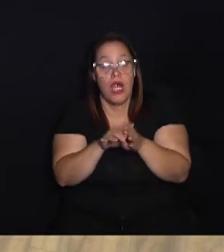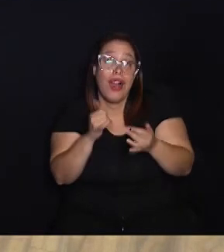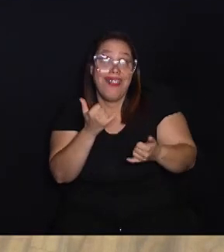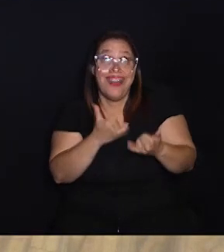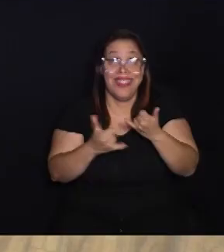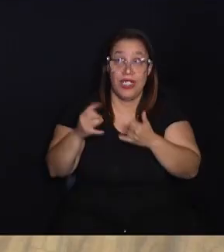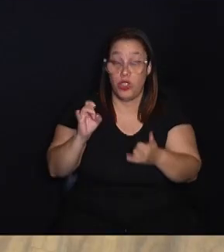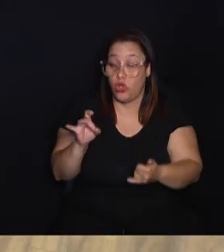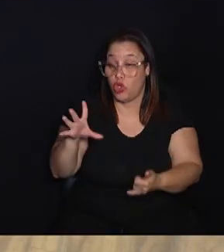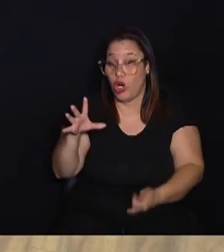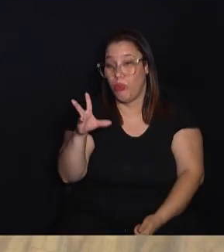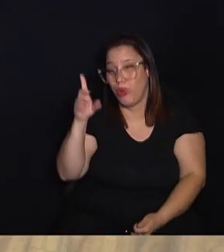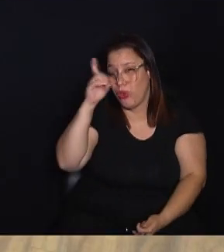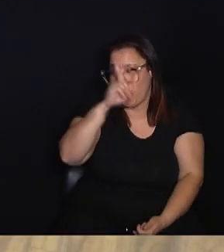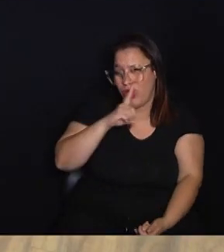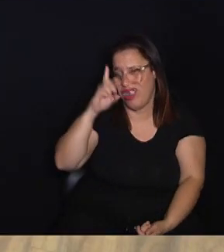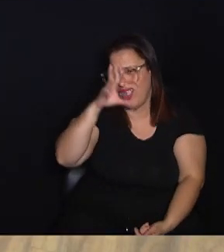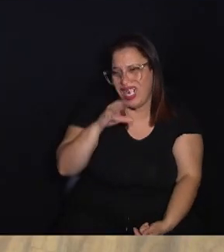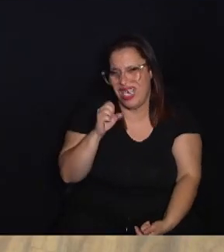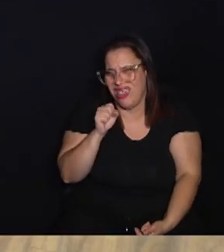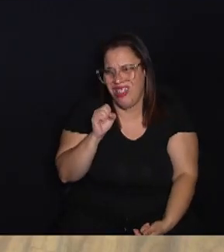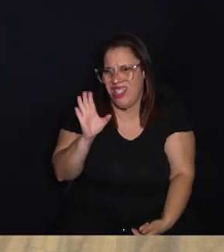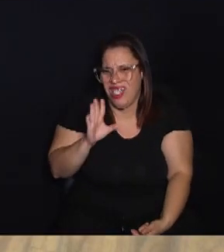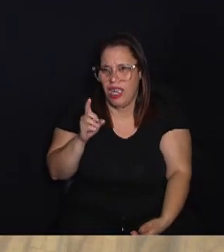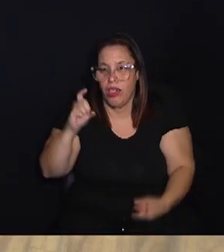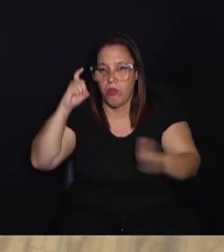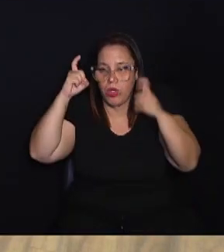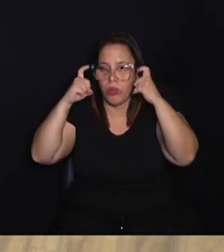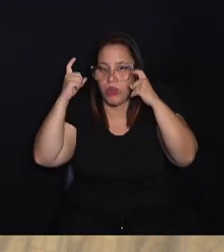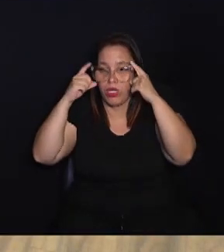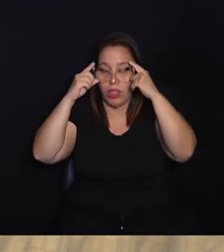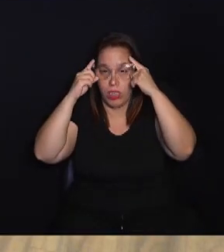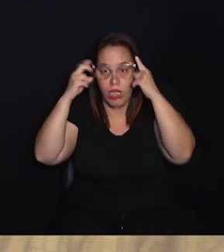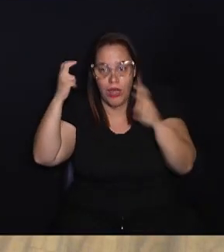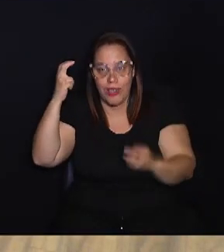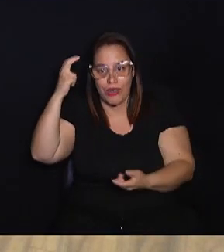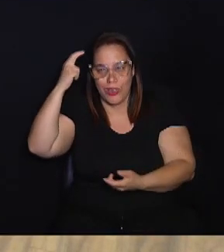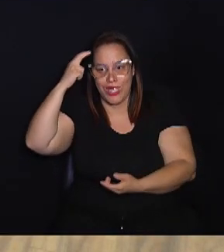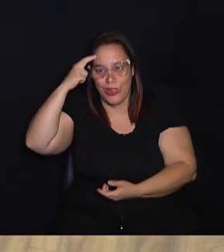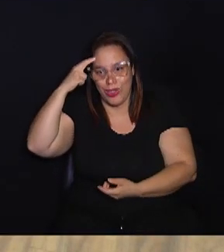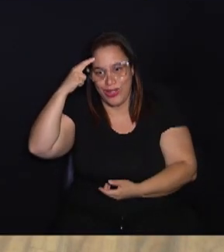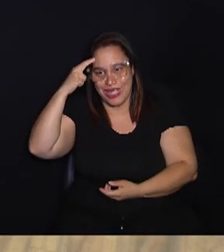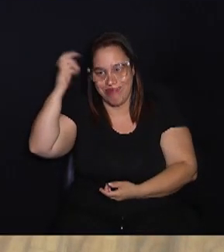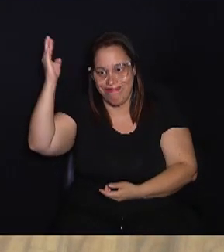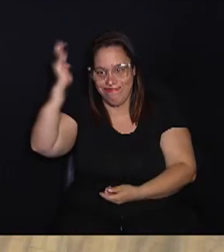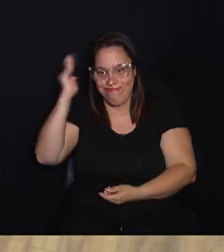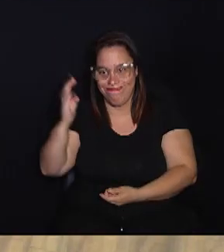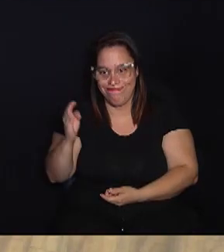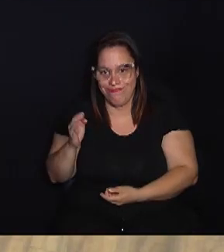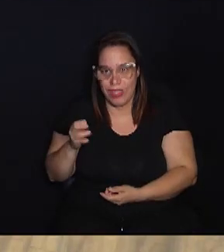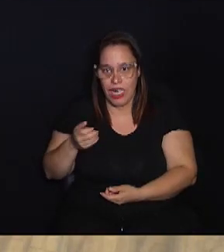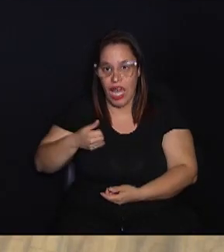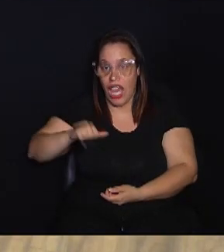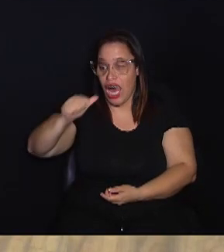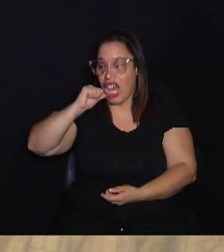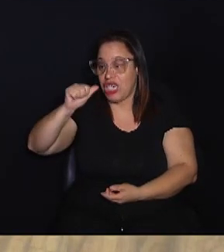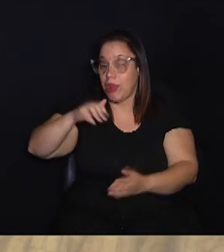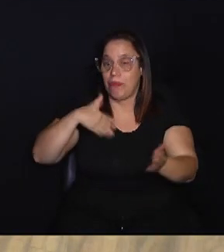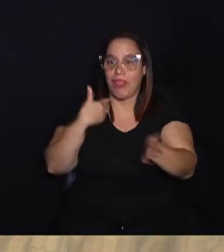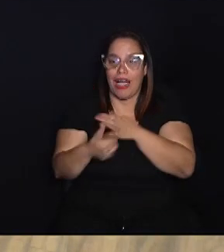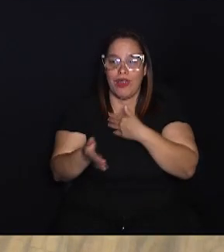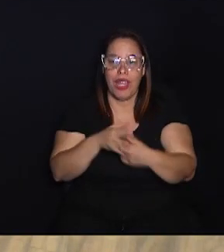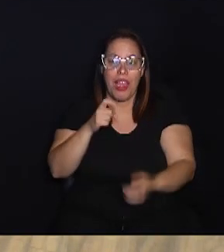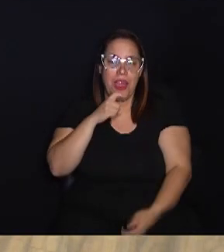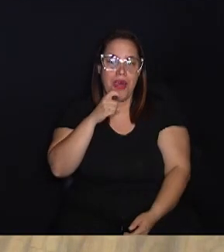recreativa, só para o fim de semana, para algo que preocupa? É por causa da cultura, né? Está na cultura do brasileiro. A gente bebe para tudo. Se está frio é